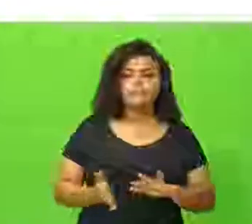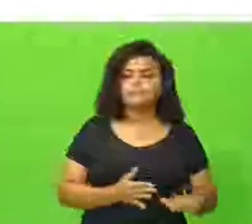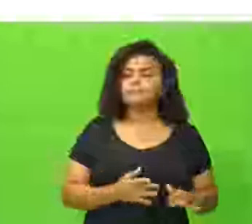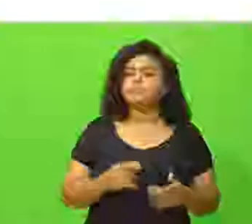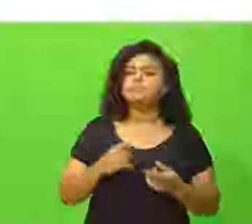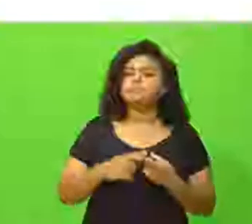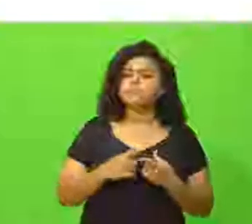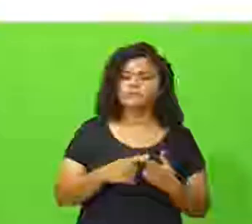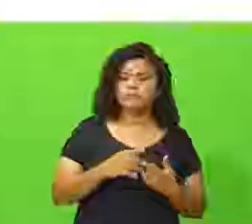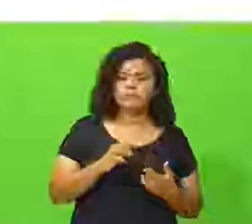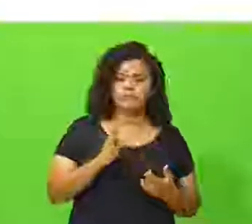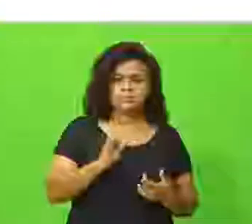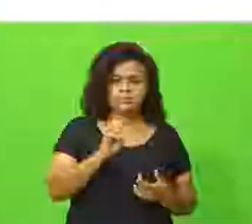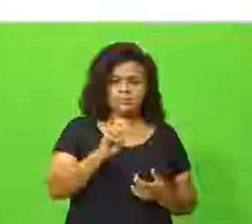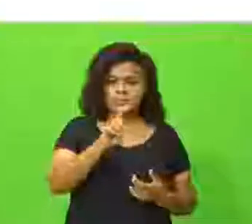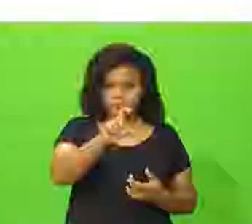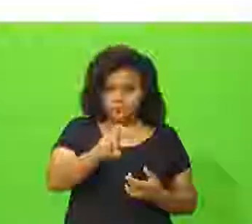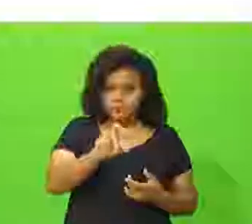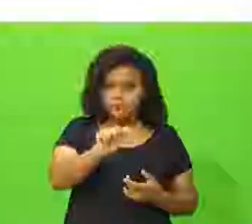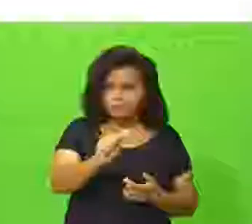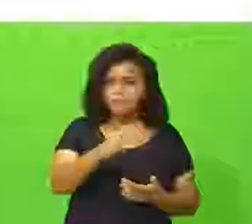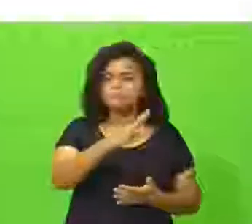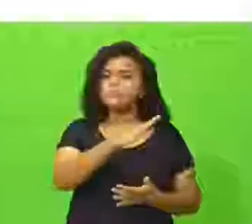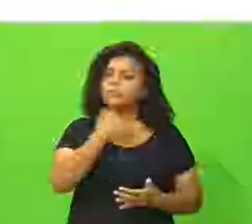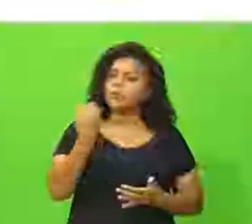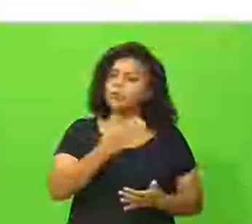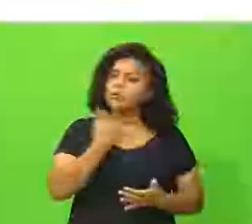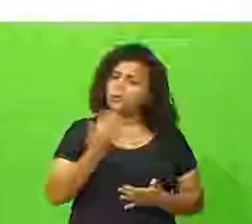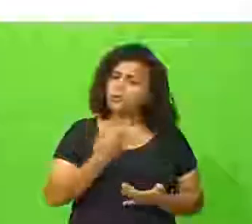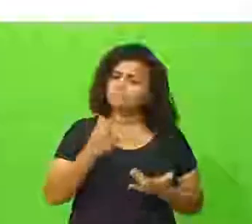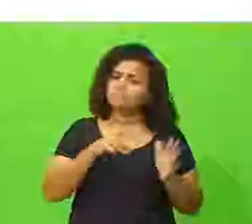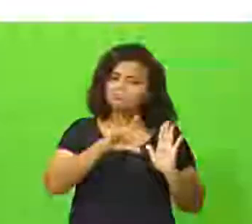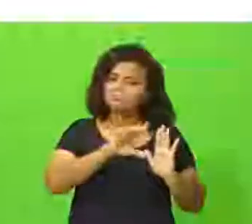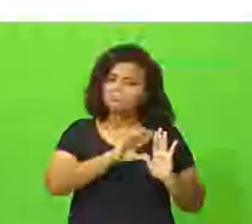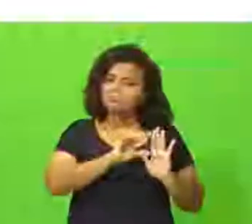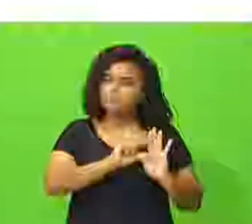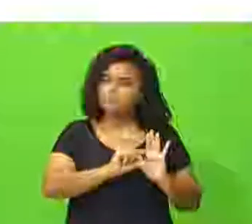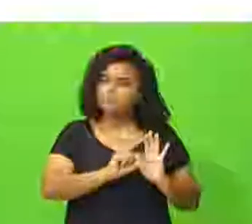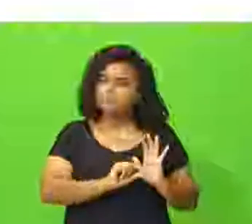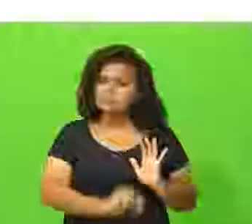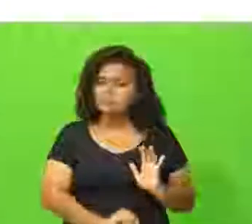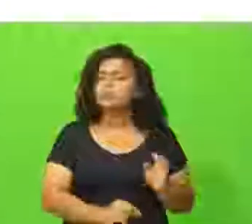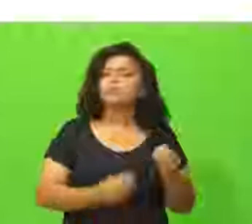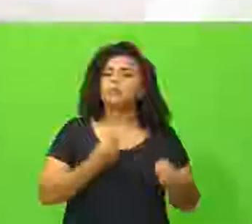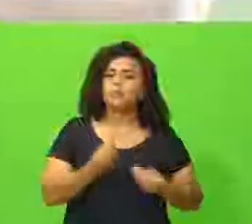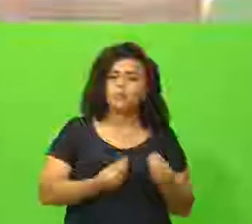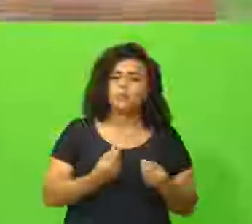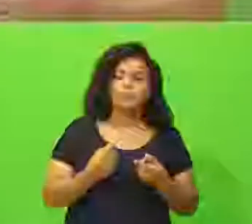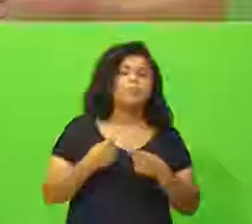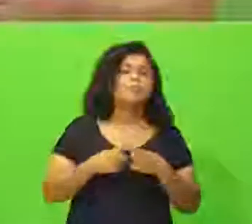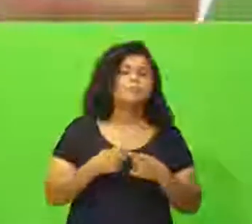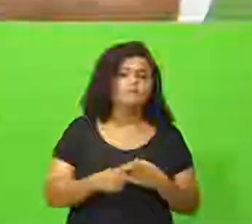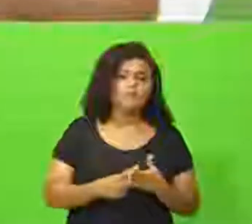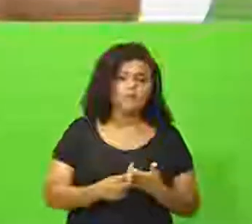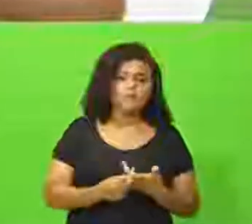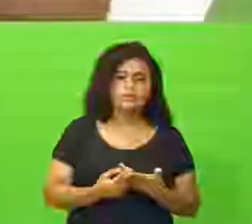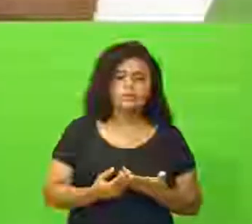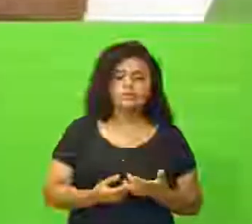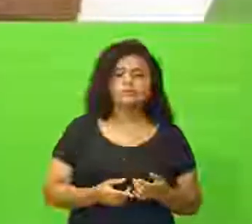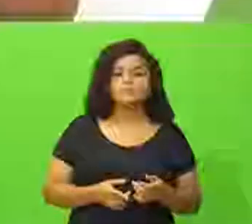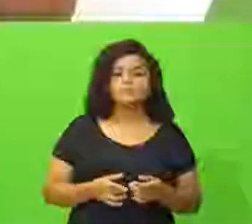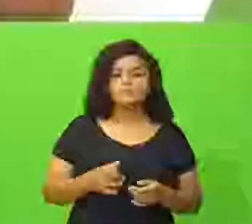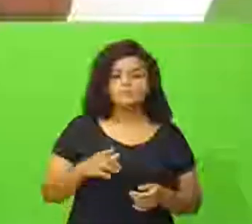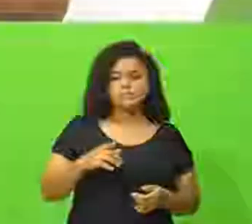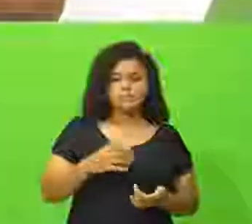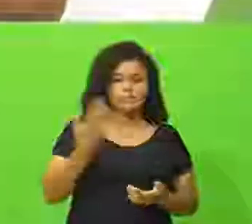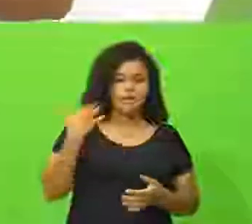de mortalidade, começaram a reduzir. Isso vai ser possível a partir de 1 ou